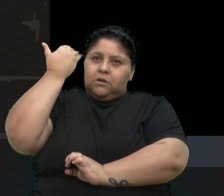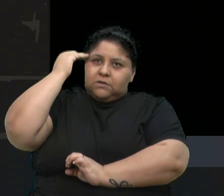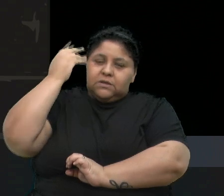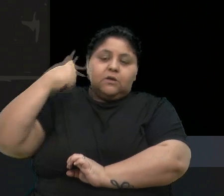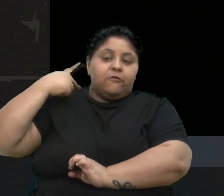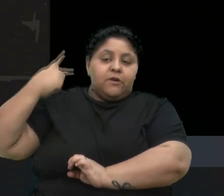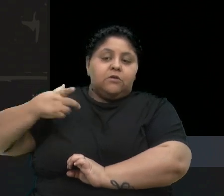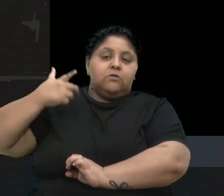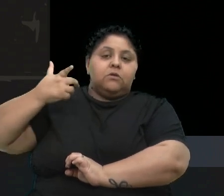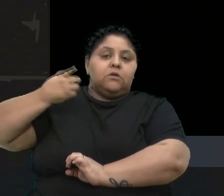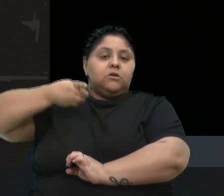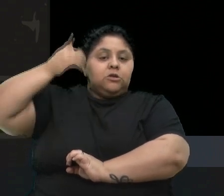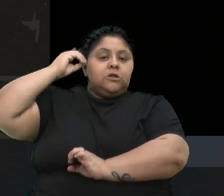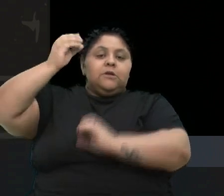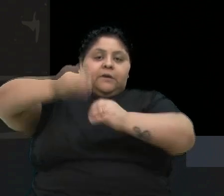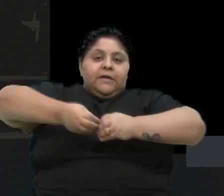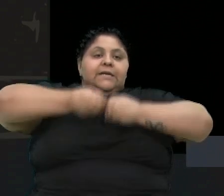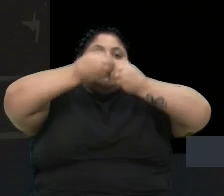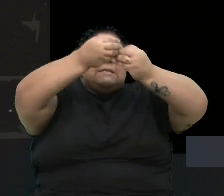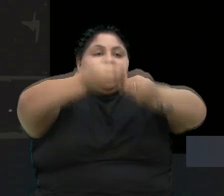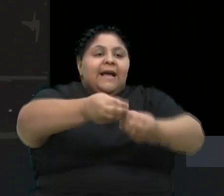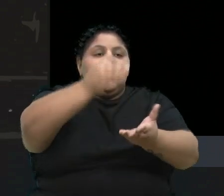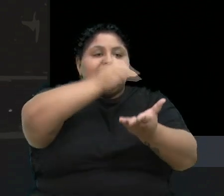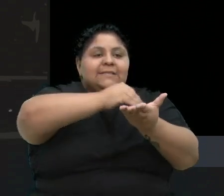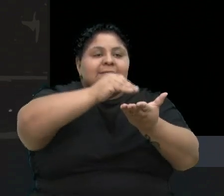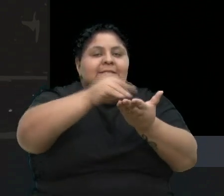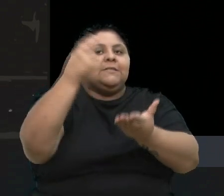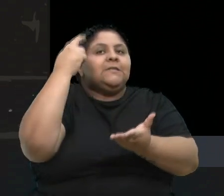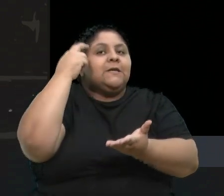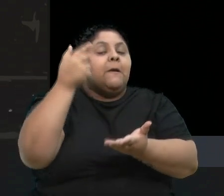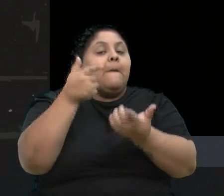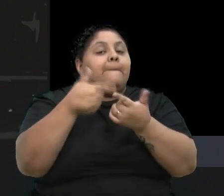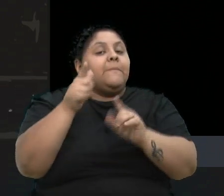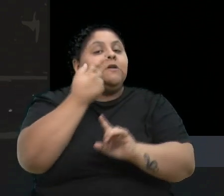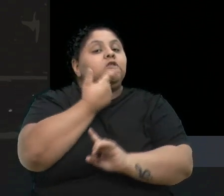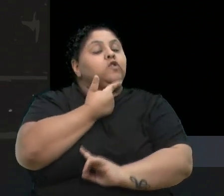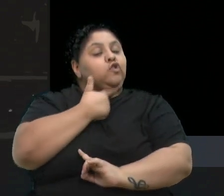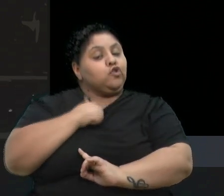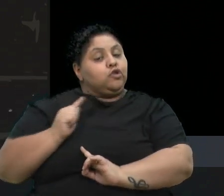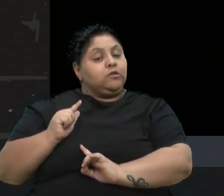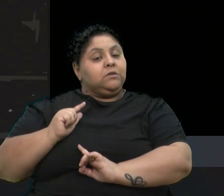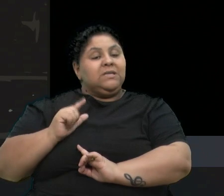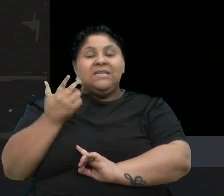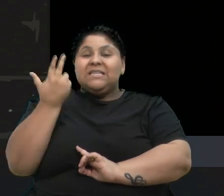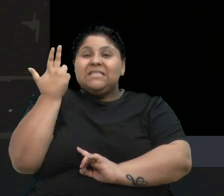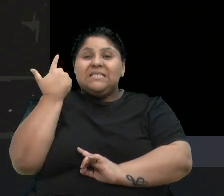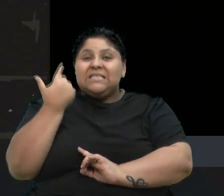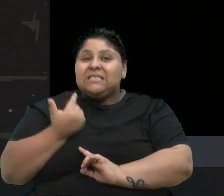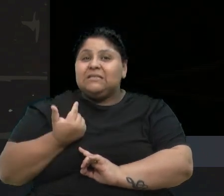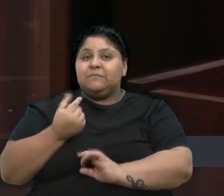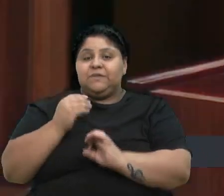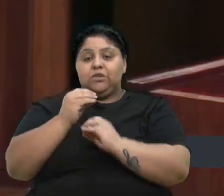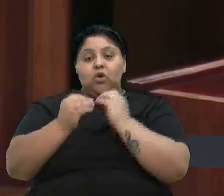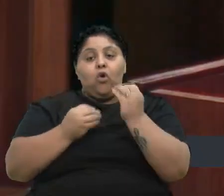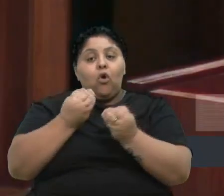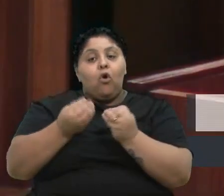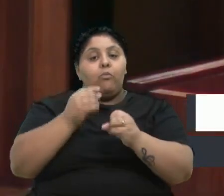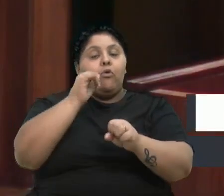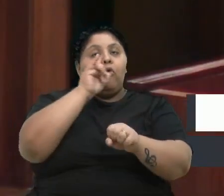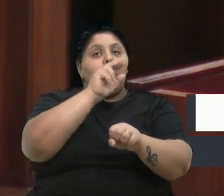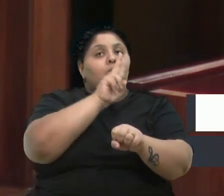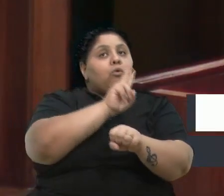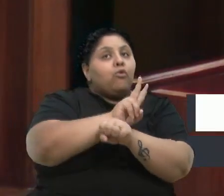entregar novamente para a Secretaria da Cultura. Mas, assim, nós gostaríamos que essas coisas que são simples, como zeladoria, a questão